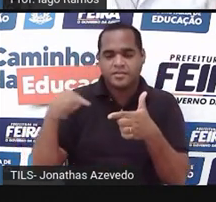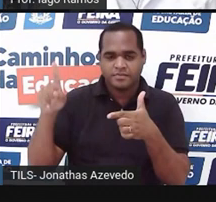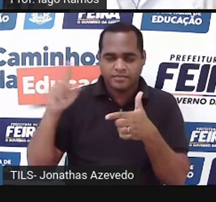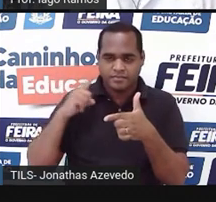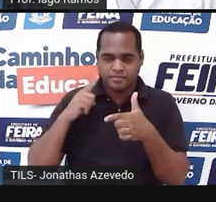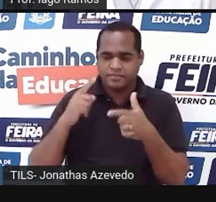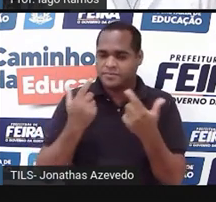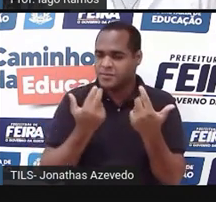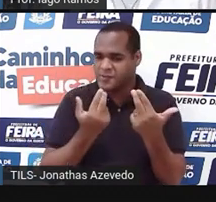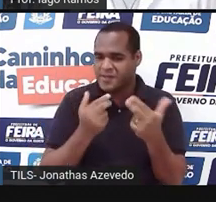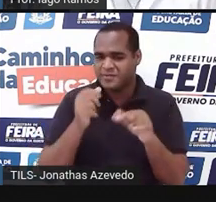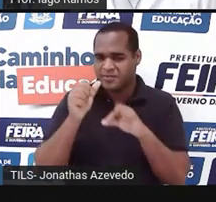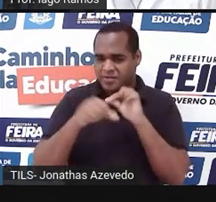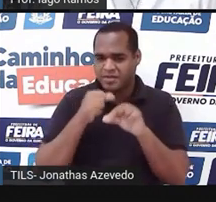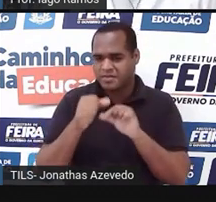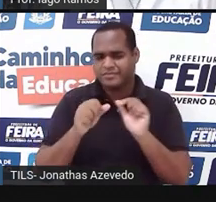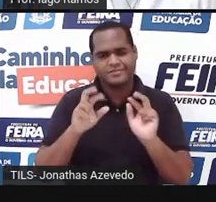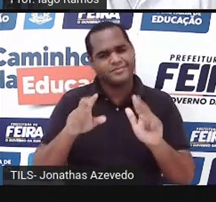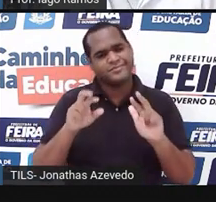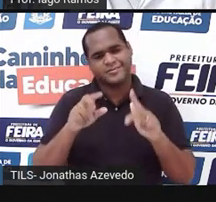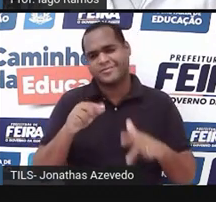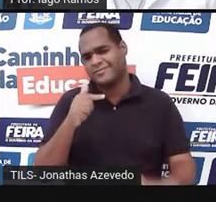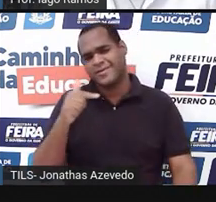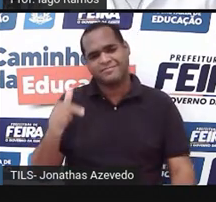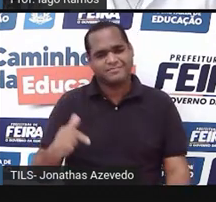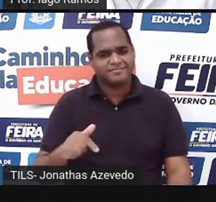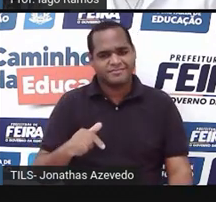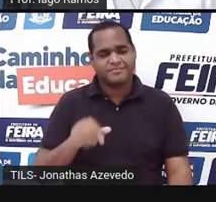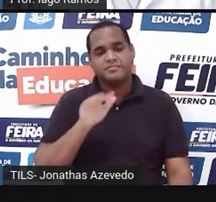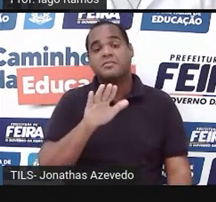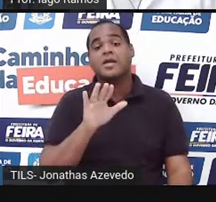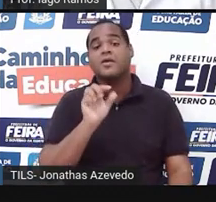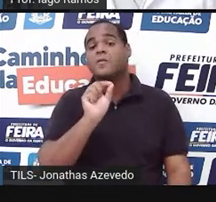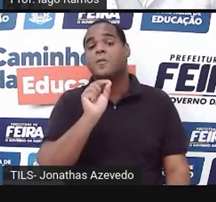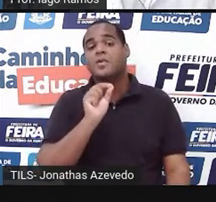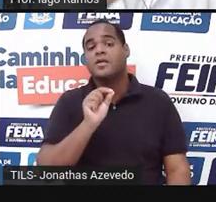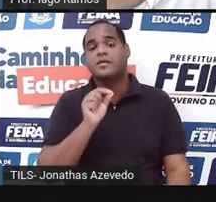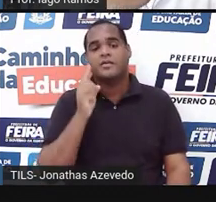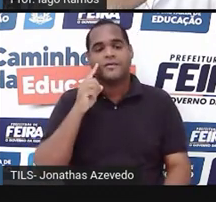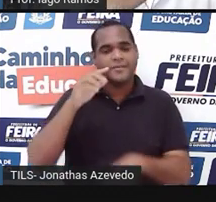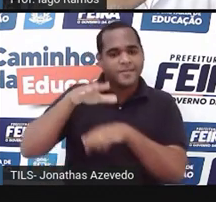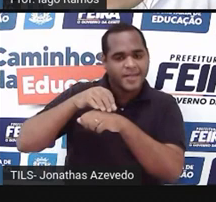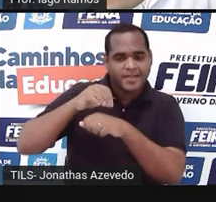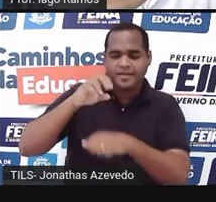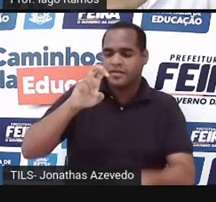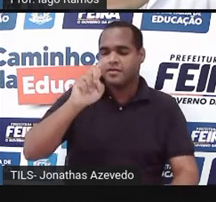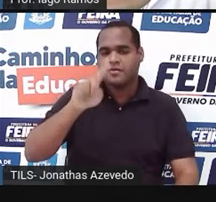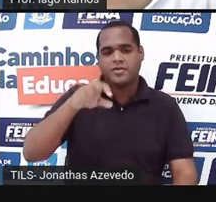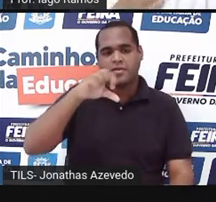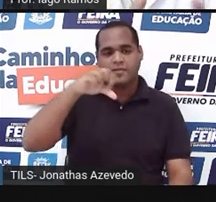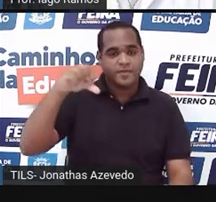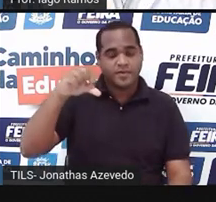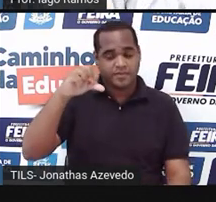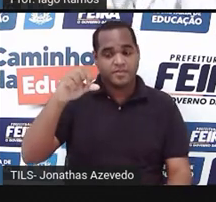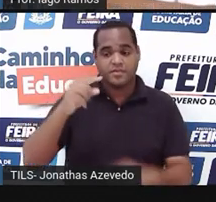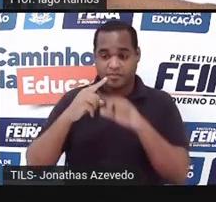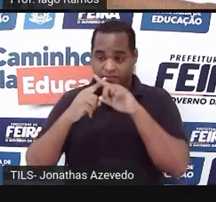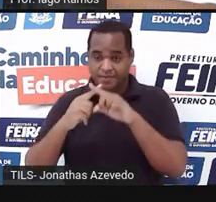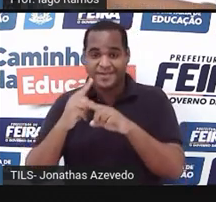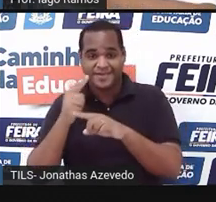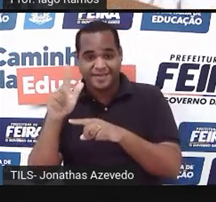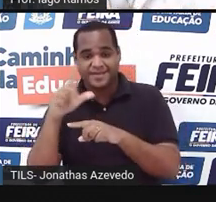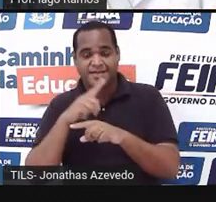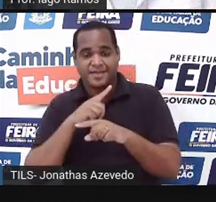não muda igualdade né EA consequência disso é pegar o 199 da multiplica no lado